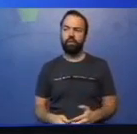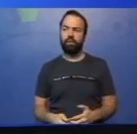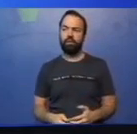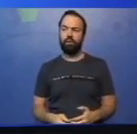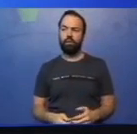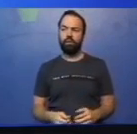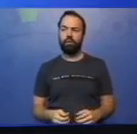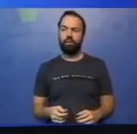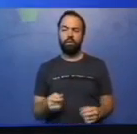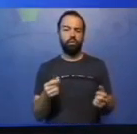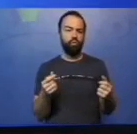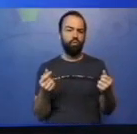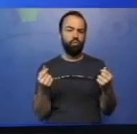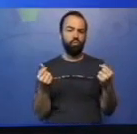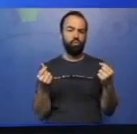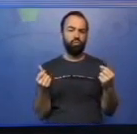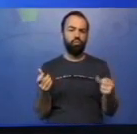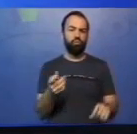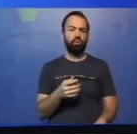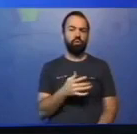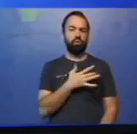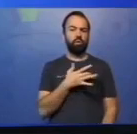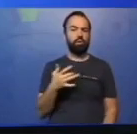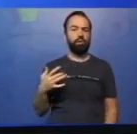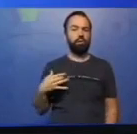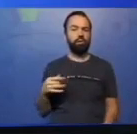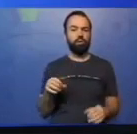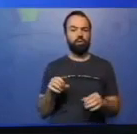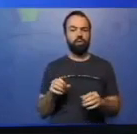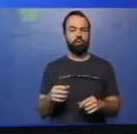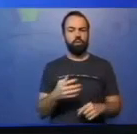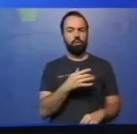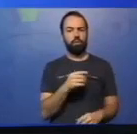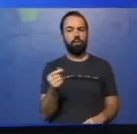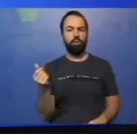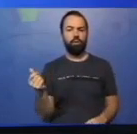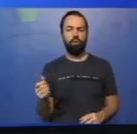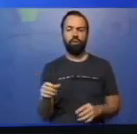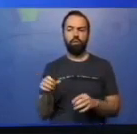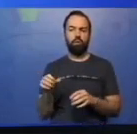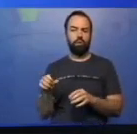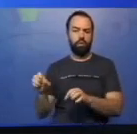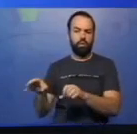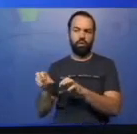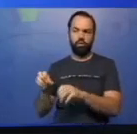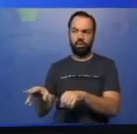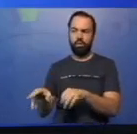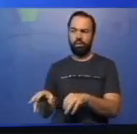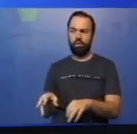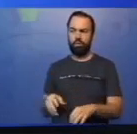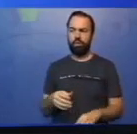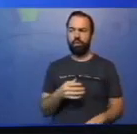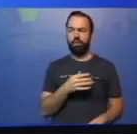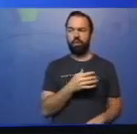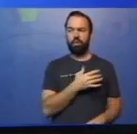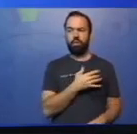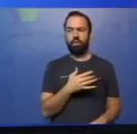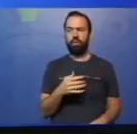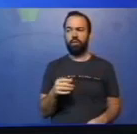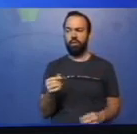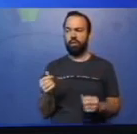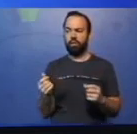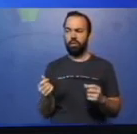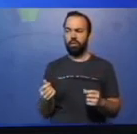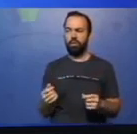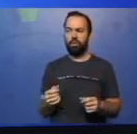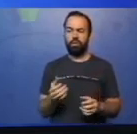os recursos para investimento em saúde, educação e alimentação no continente são escassos, né, são poucos. Existe uma